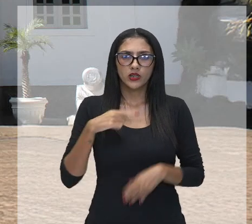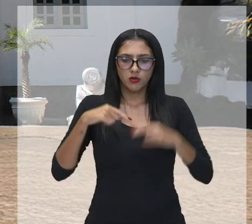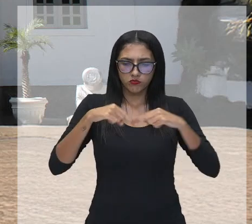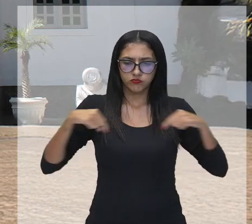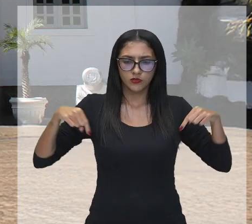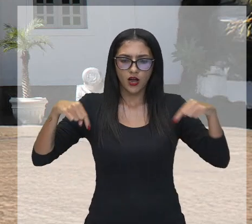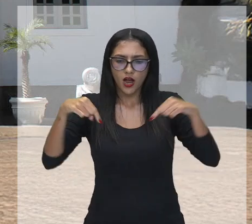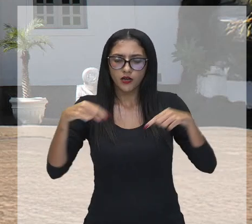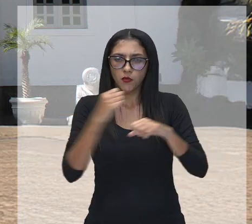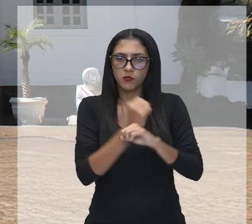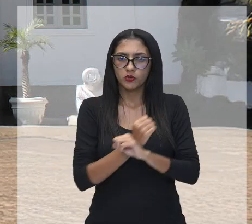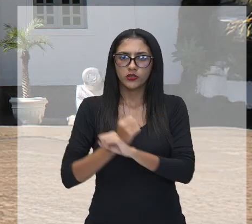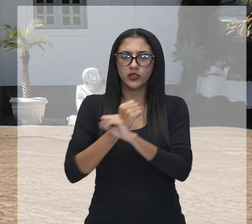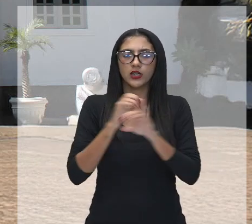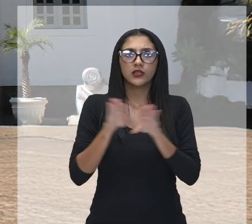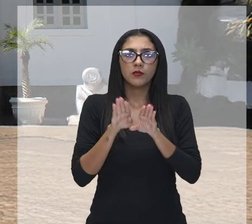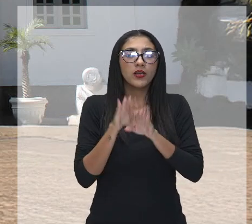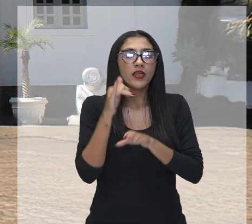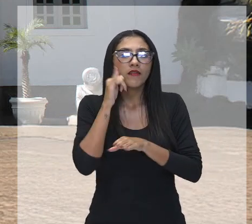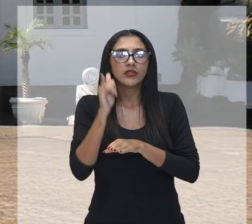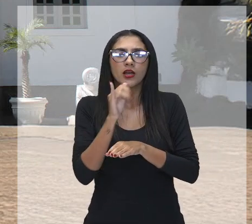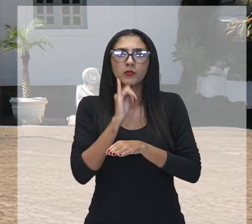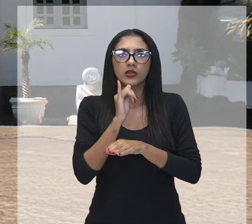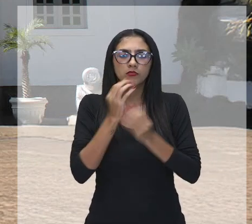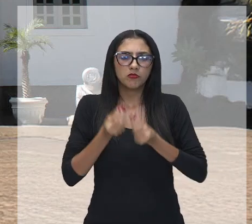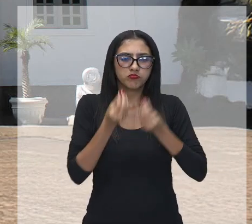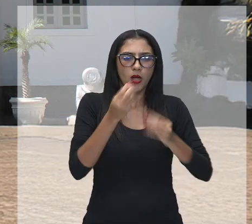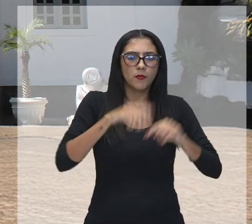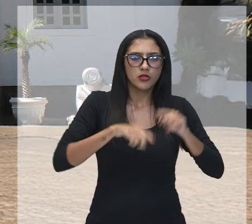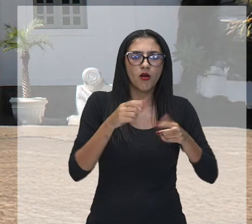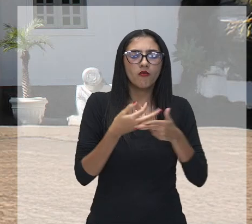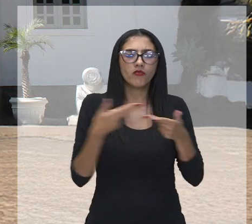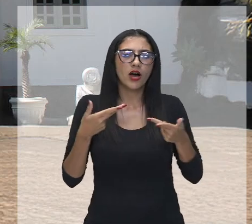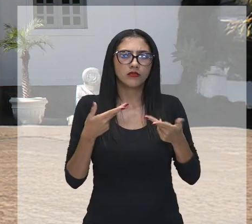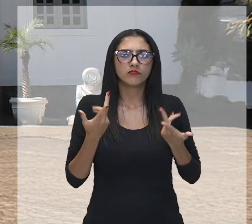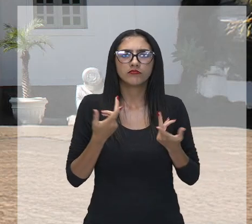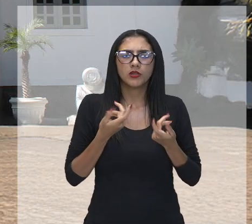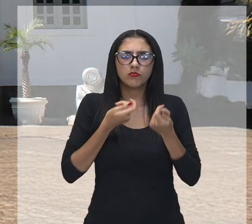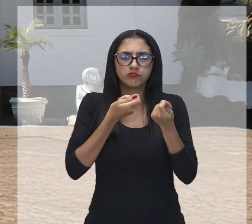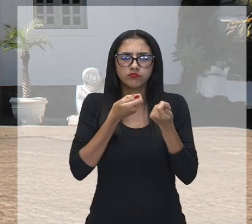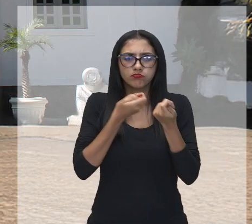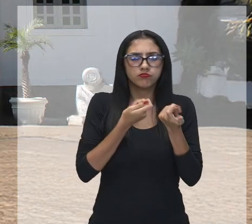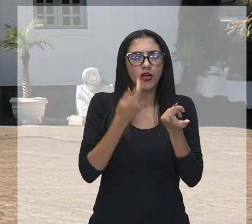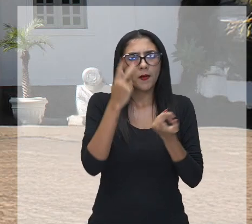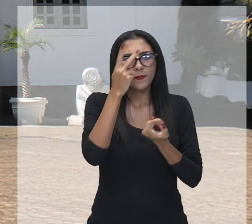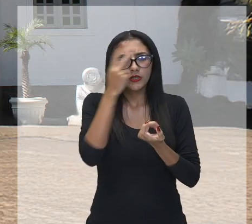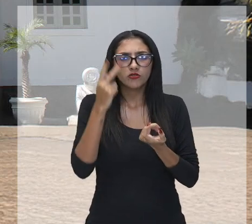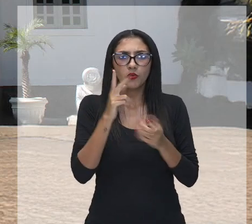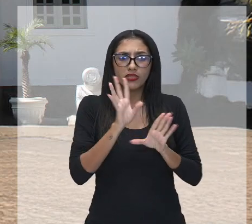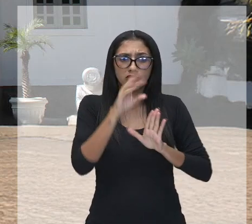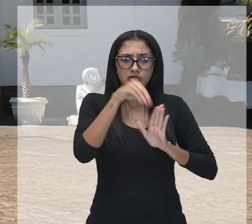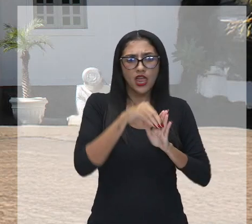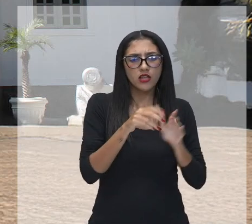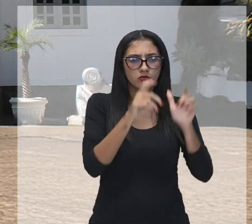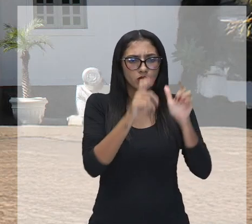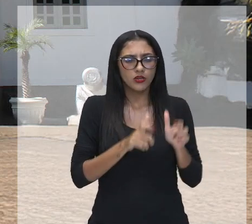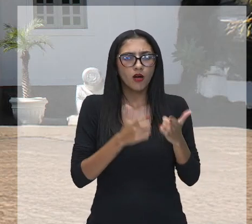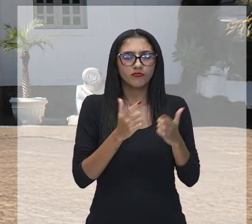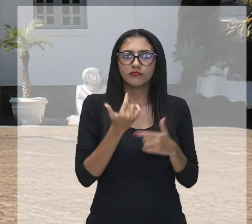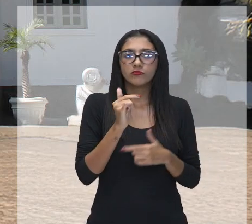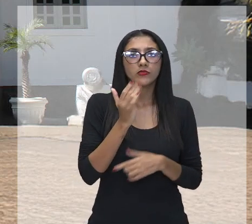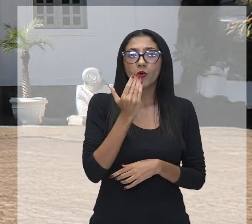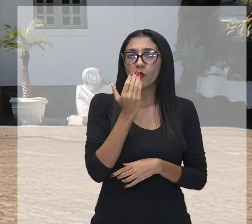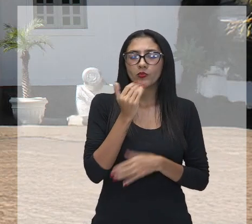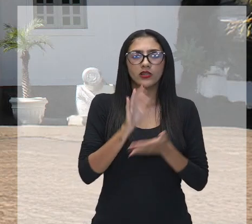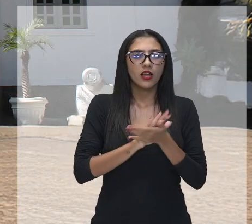Por que o governo vai fazer isso? Justamente para tentar fazer com que as pessoas que estavam no forte ficassem ali sem